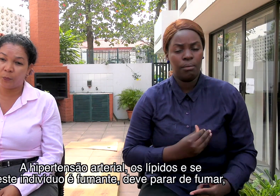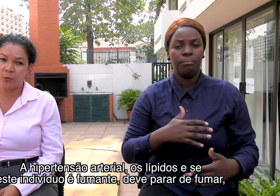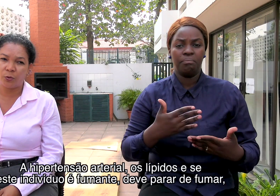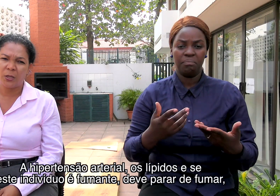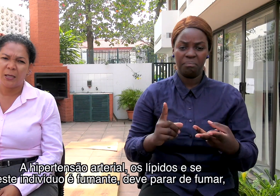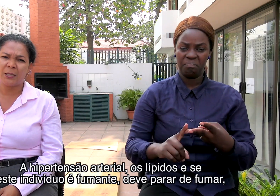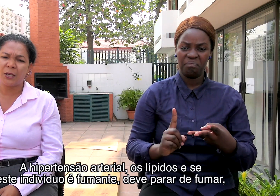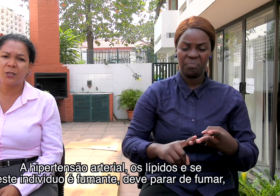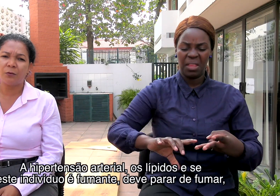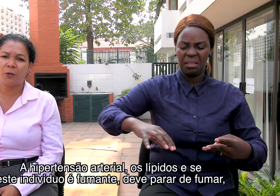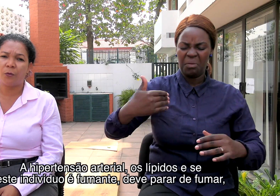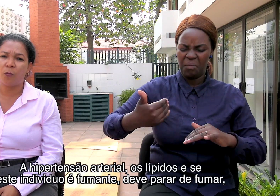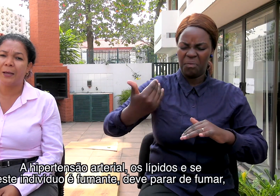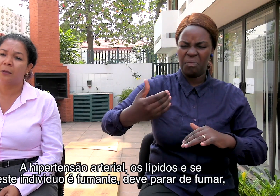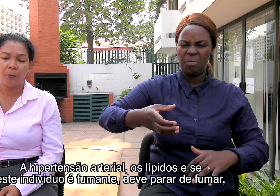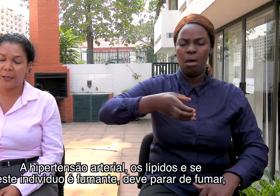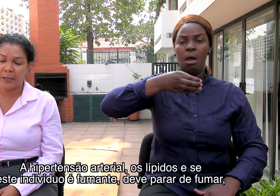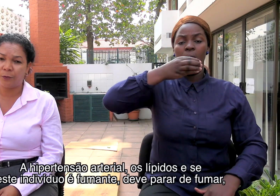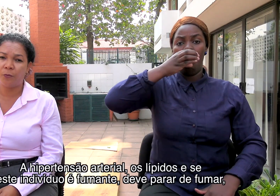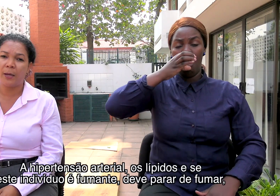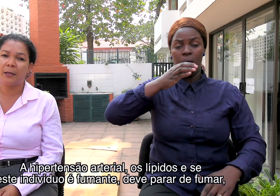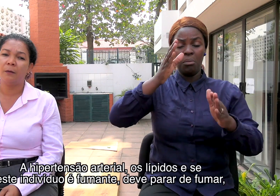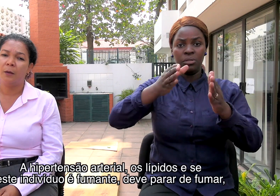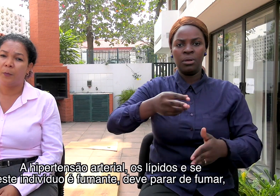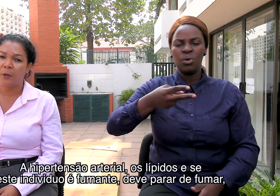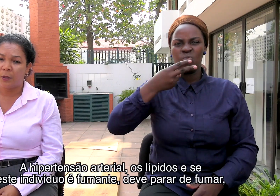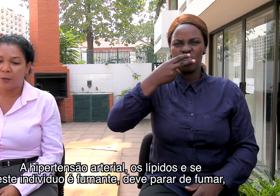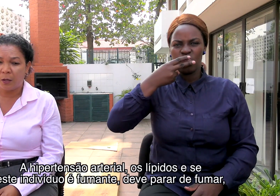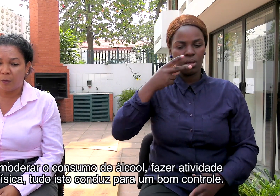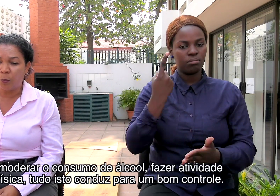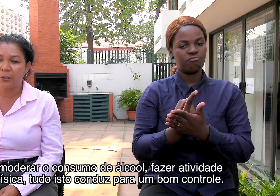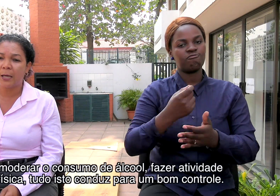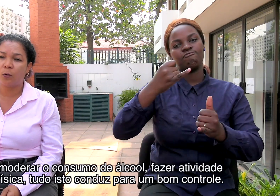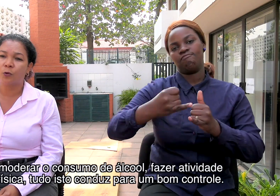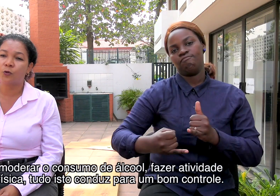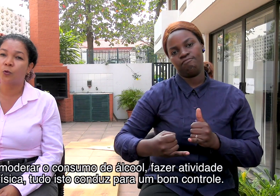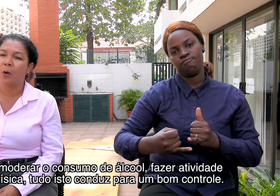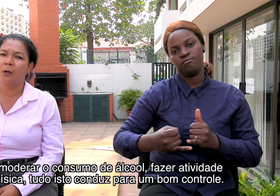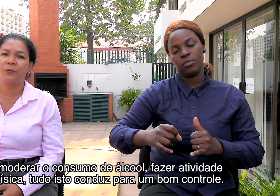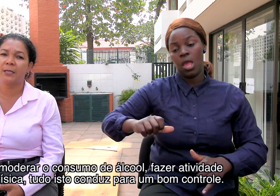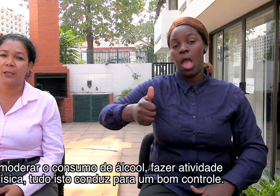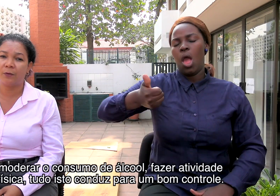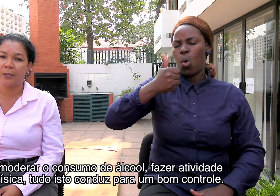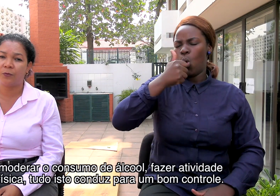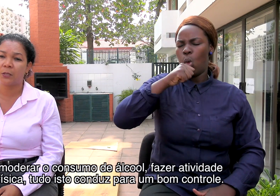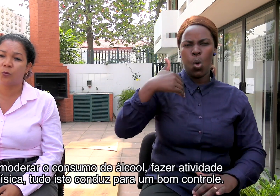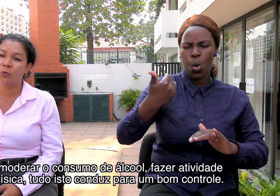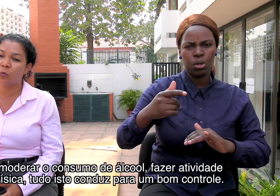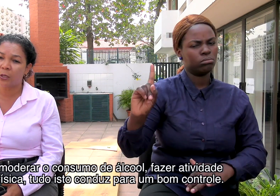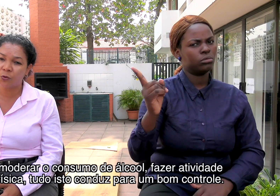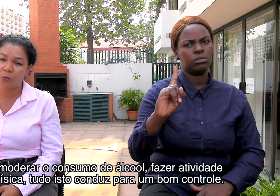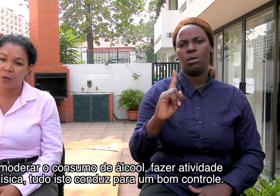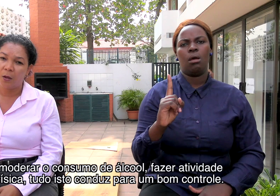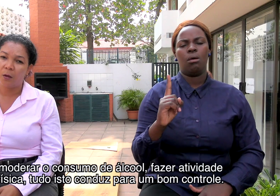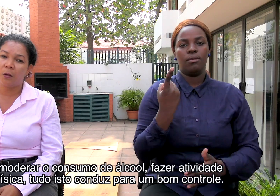os lípidos, e se este indivíduo é fumante, parar de fumar, moderar o consumo do álcool, fazer atividade física,